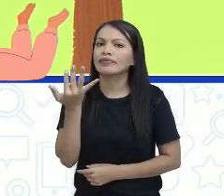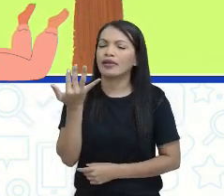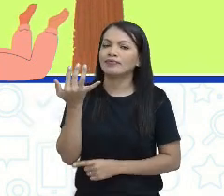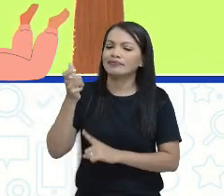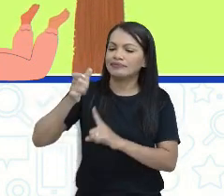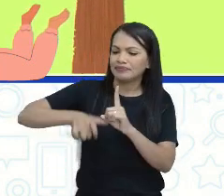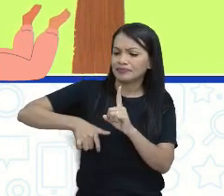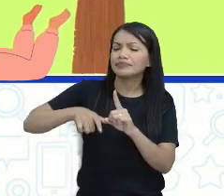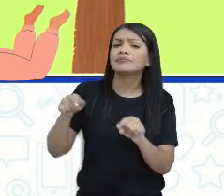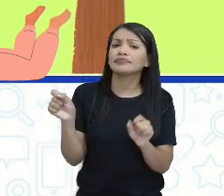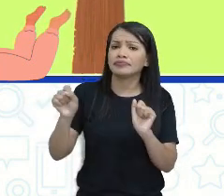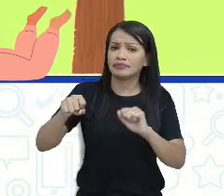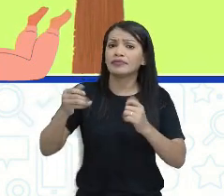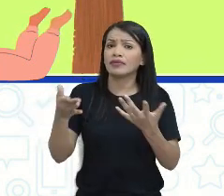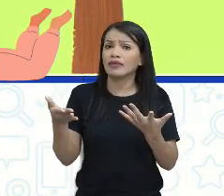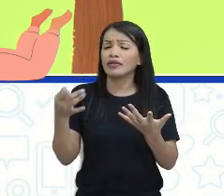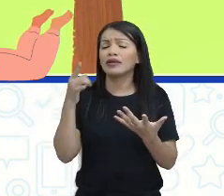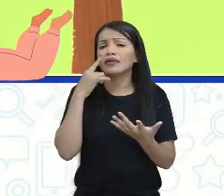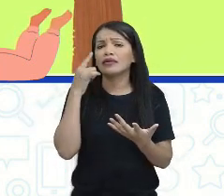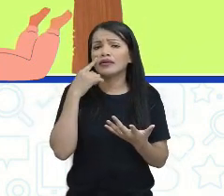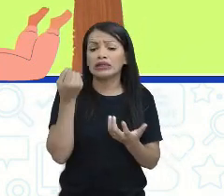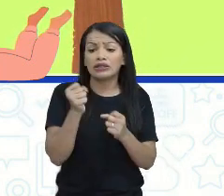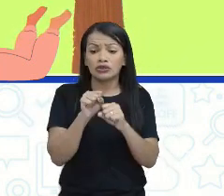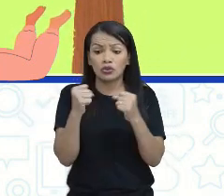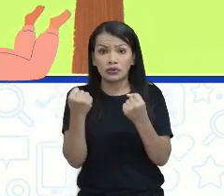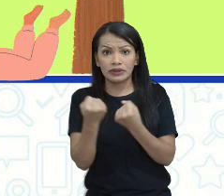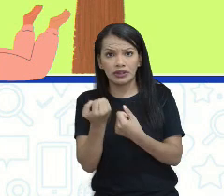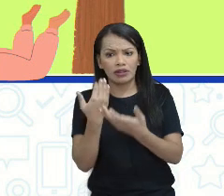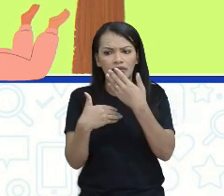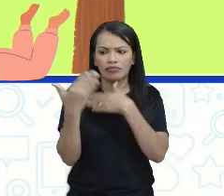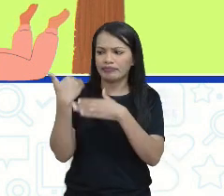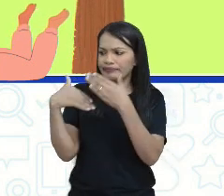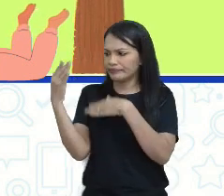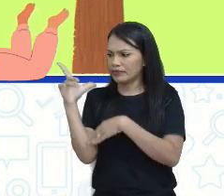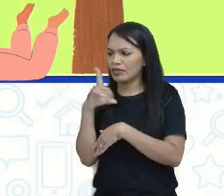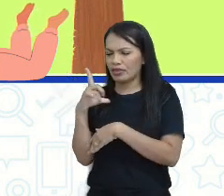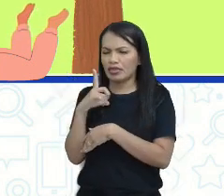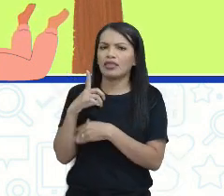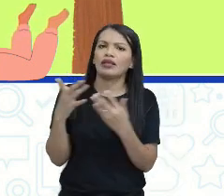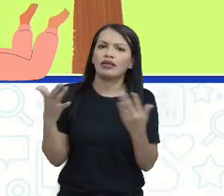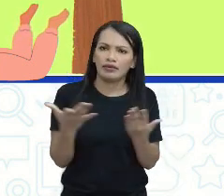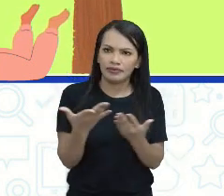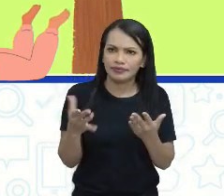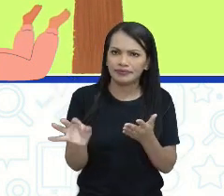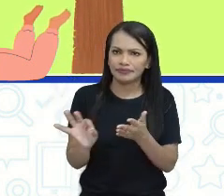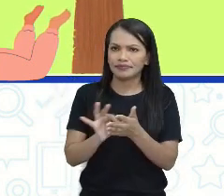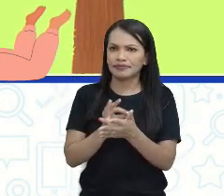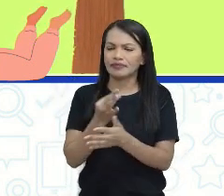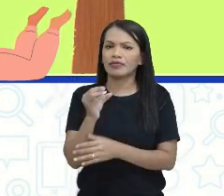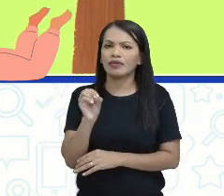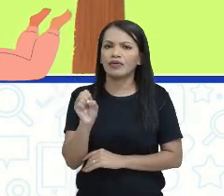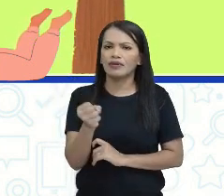que era, inclusive, muito bem quisto na sociedade da época. E a gente tem, de novo, Oswald de Andrade, nosso